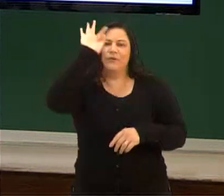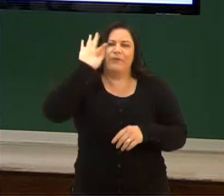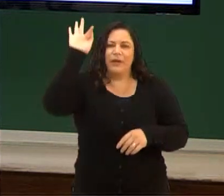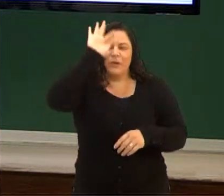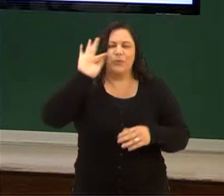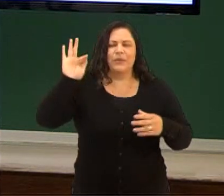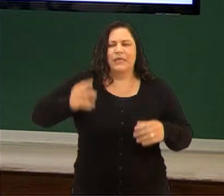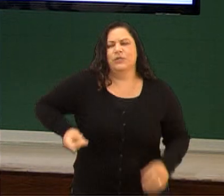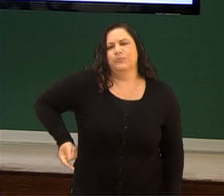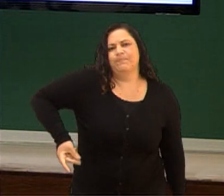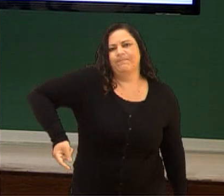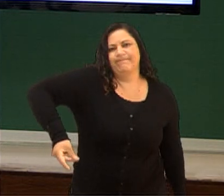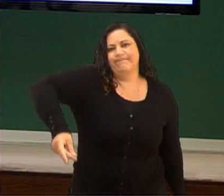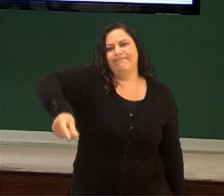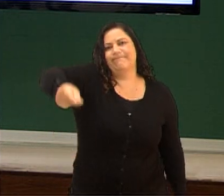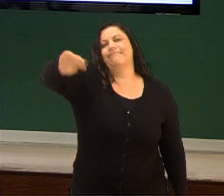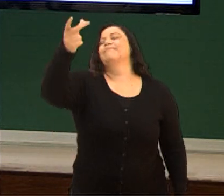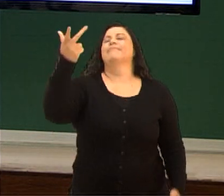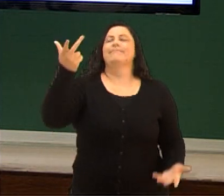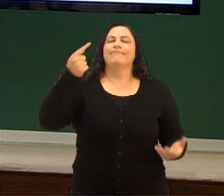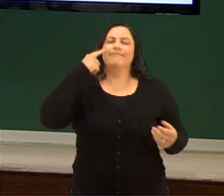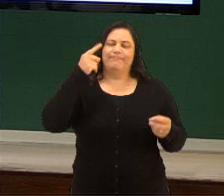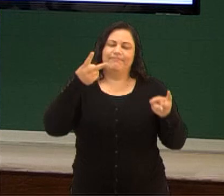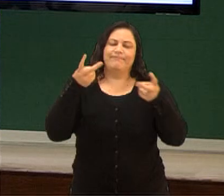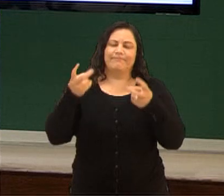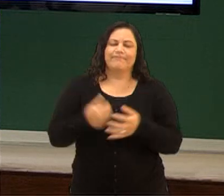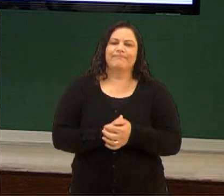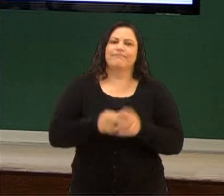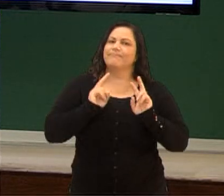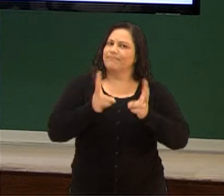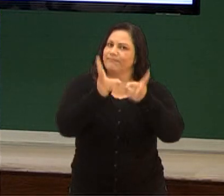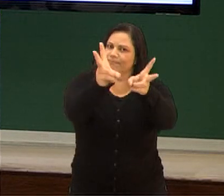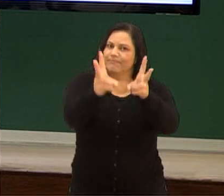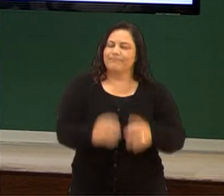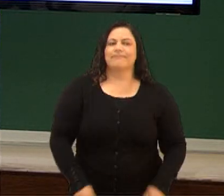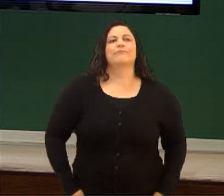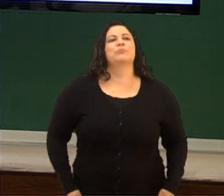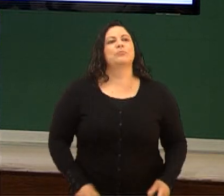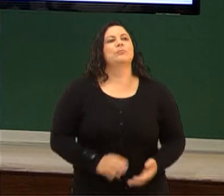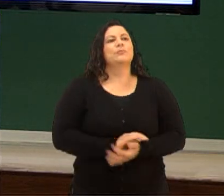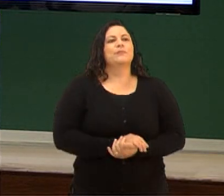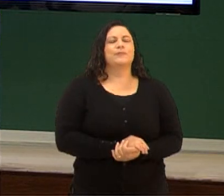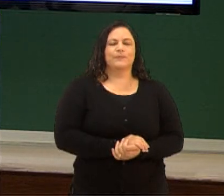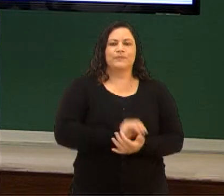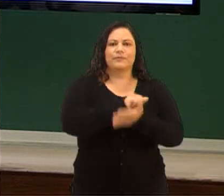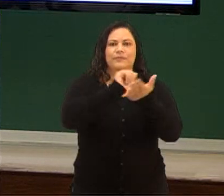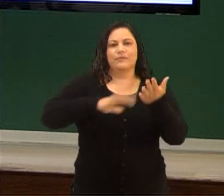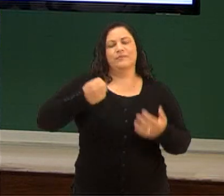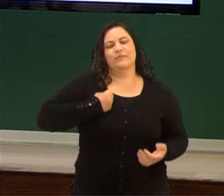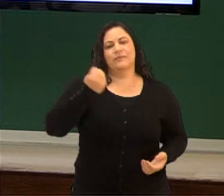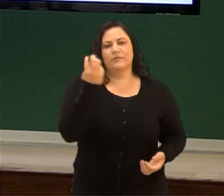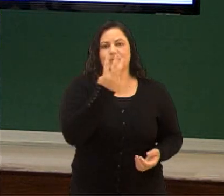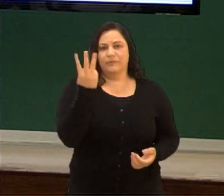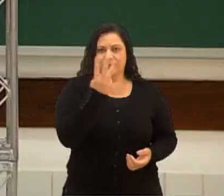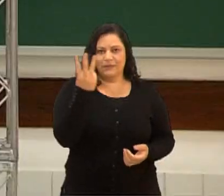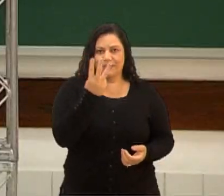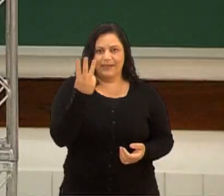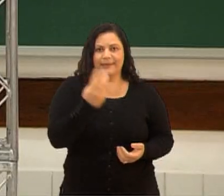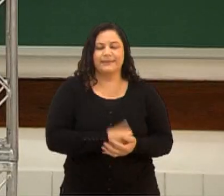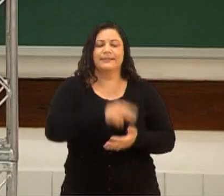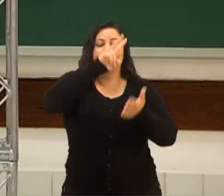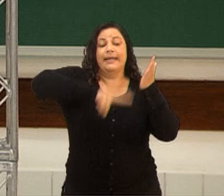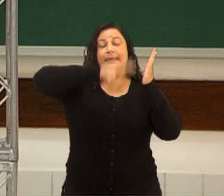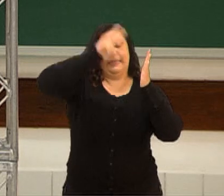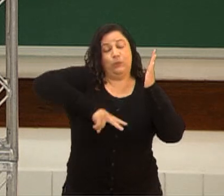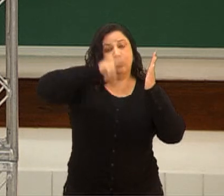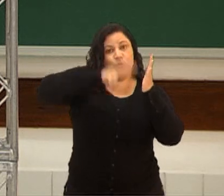no infinito, tá bom? Legal, vamos que vamos, pessoal. Tem que olhar que eu não enxergo. Exercício 3, pessoal, novamente, leitura com